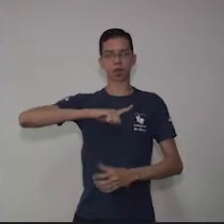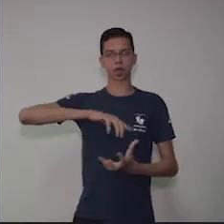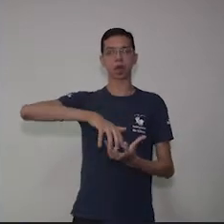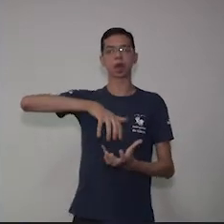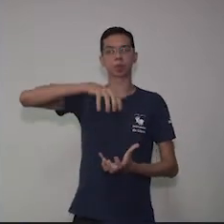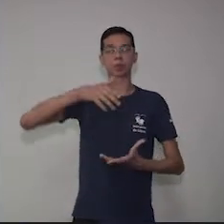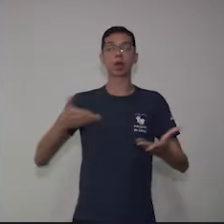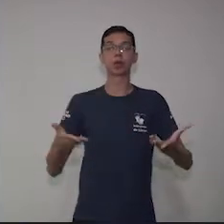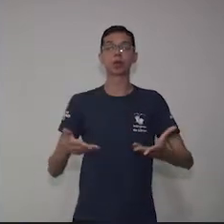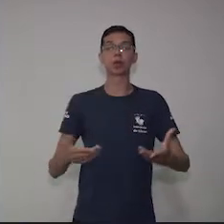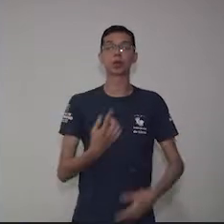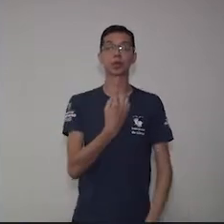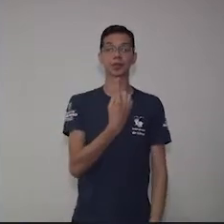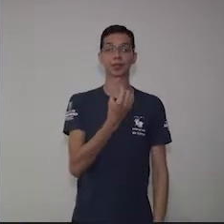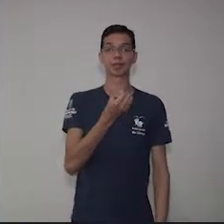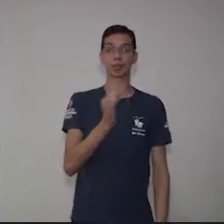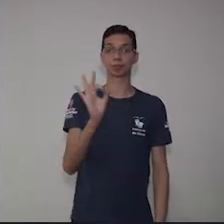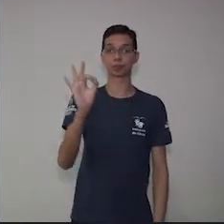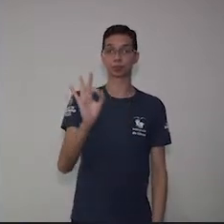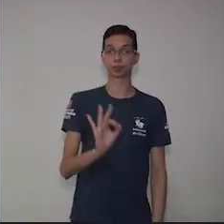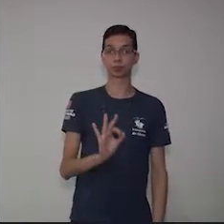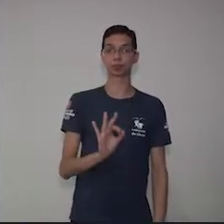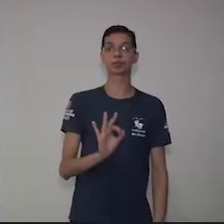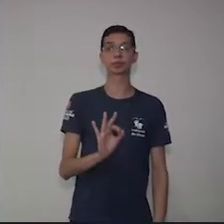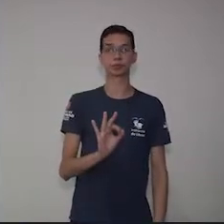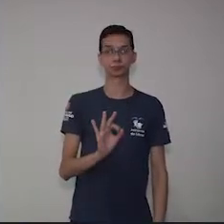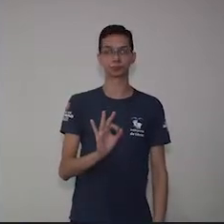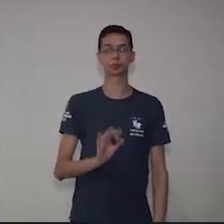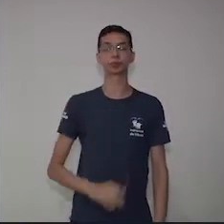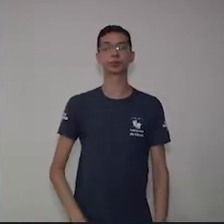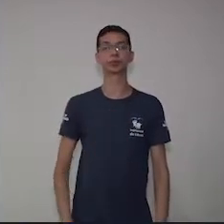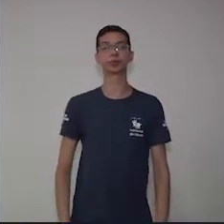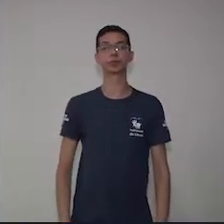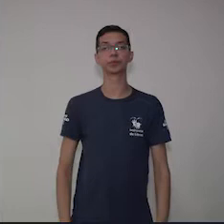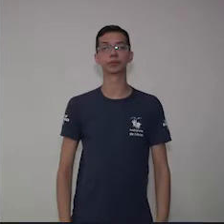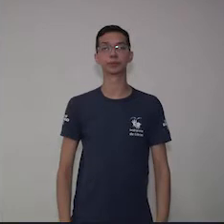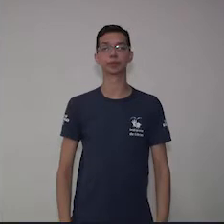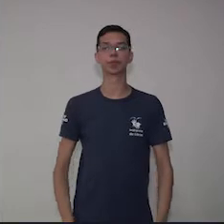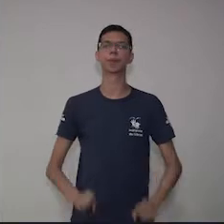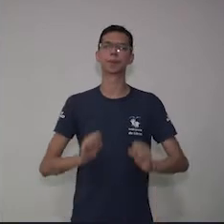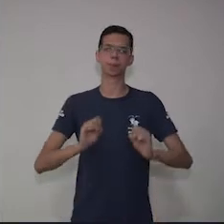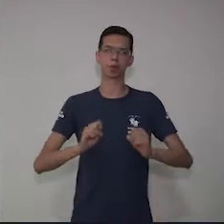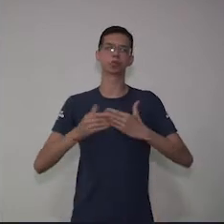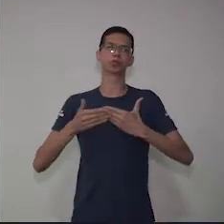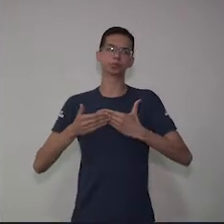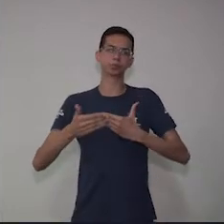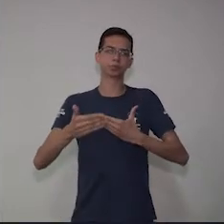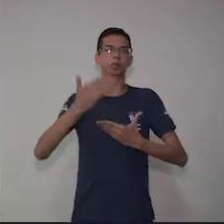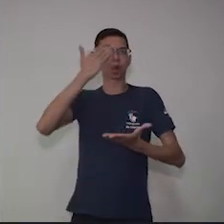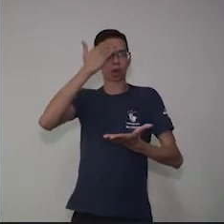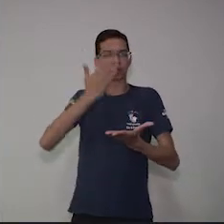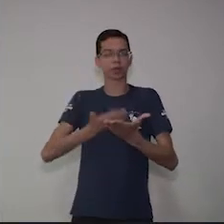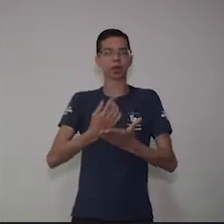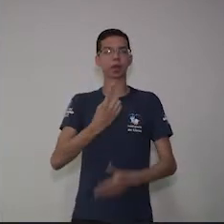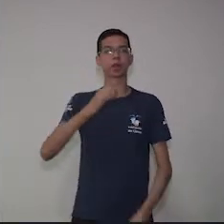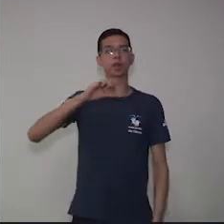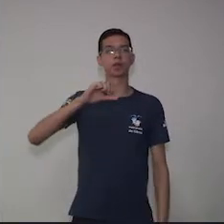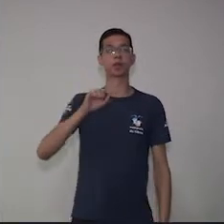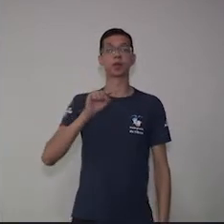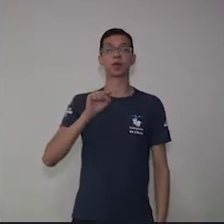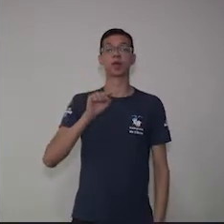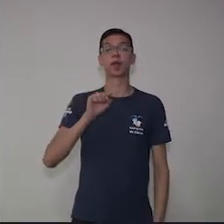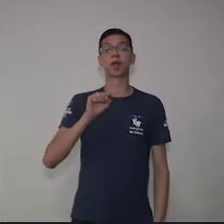chegando agora a 16%, no intervalo de confiança que poderá ser de aproximadamente 19,3%. A